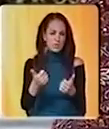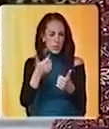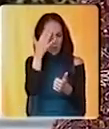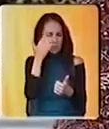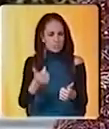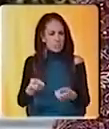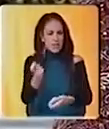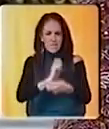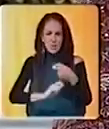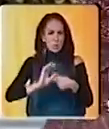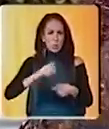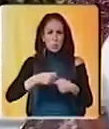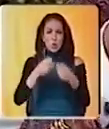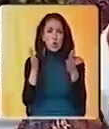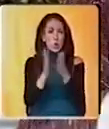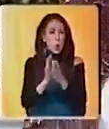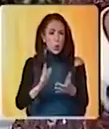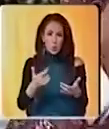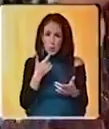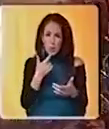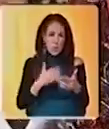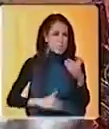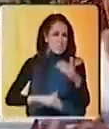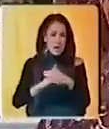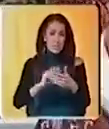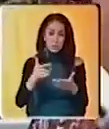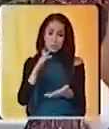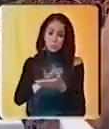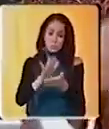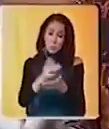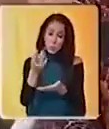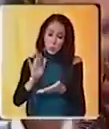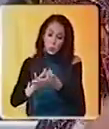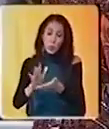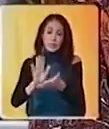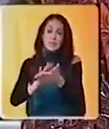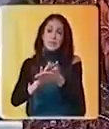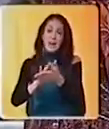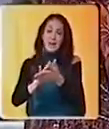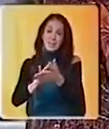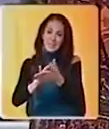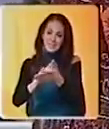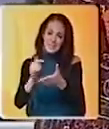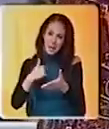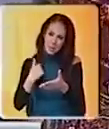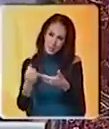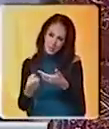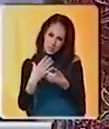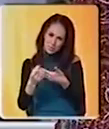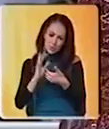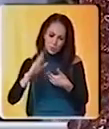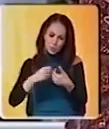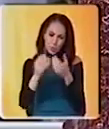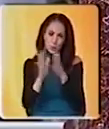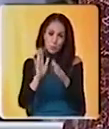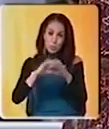mais vendido em todo o mundo, a ponto de depois ter sido publicado um pequeno livro com as cartas que ela recebeu de todo o